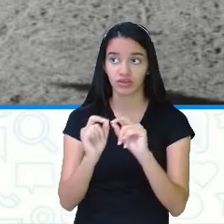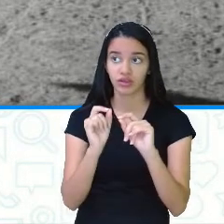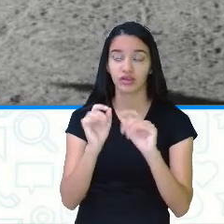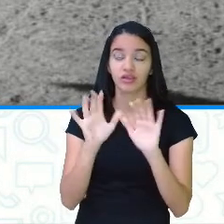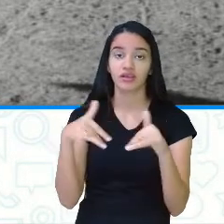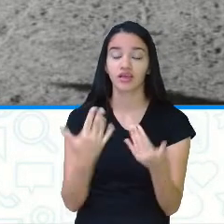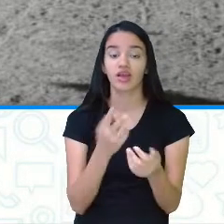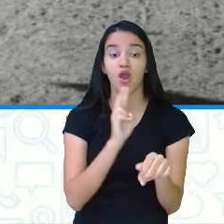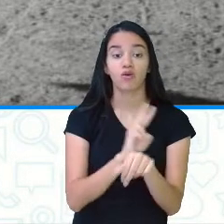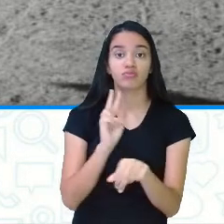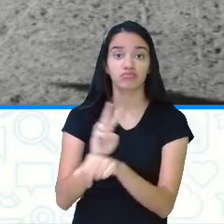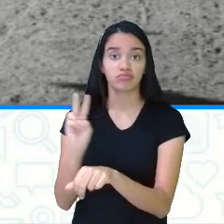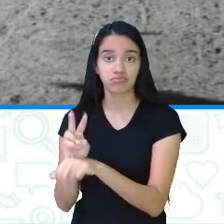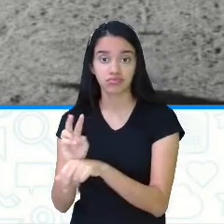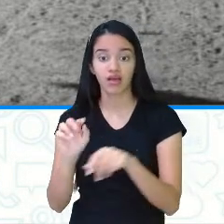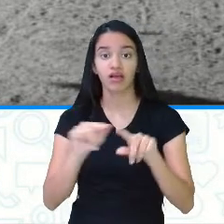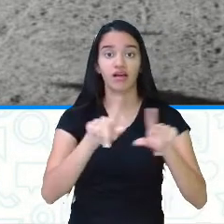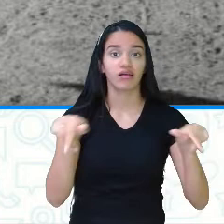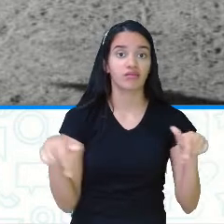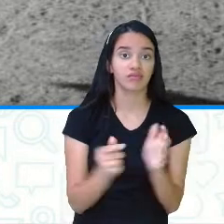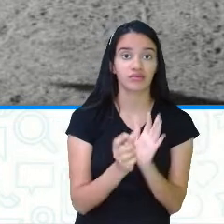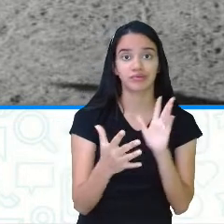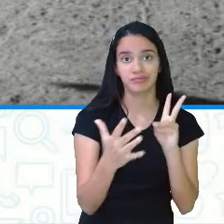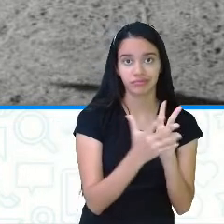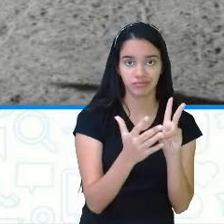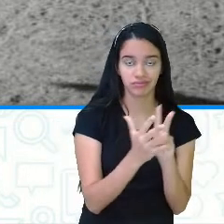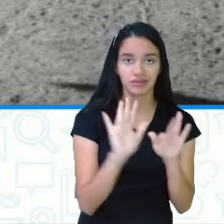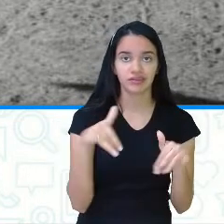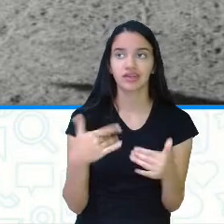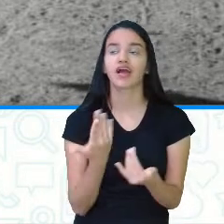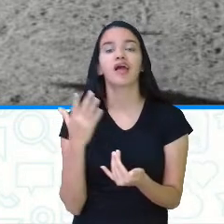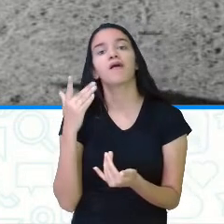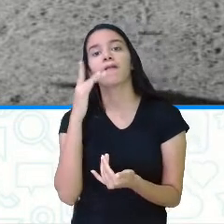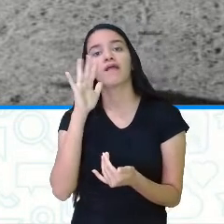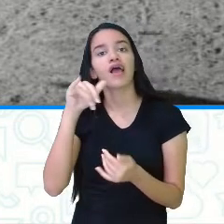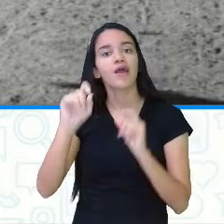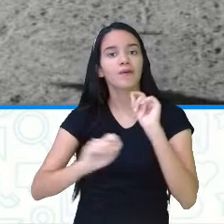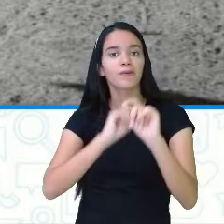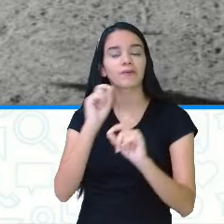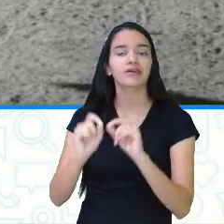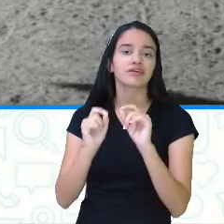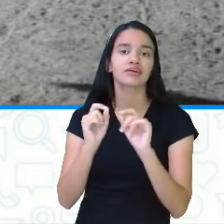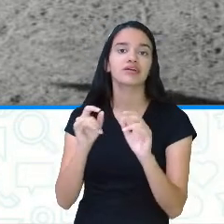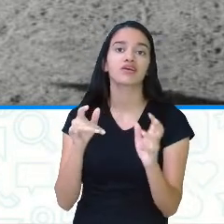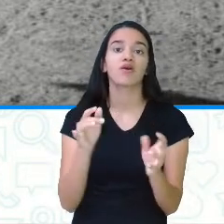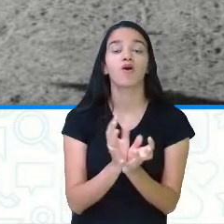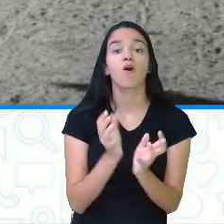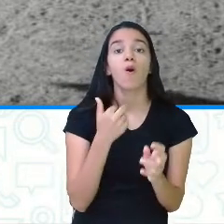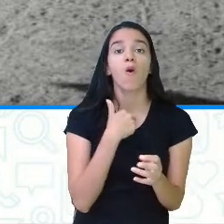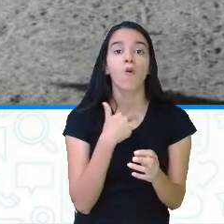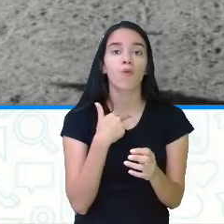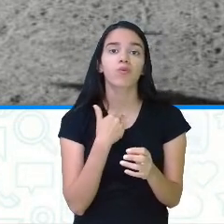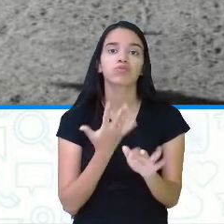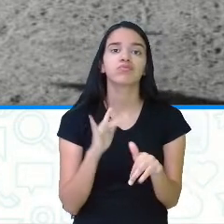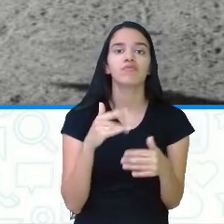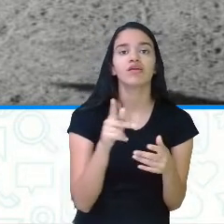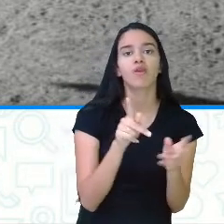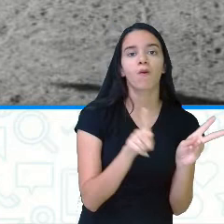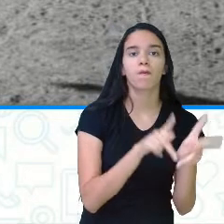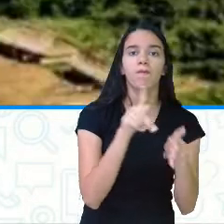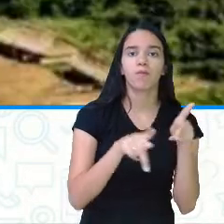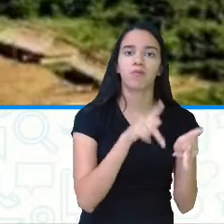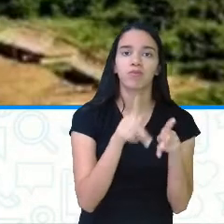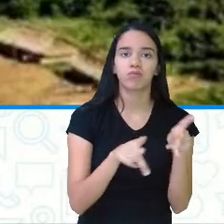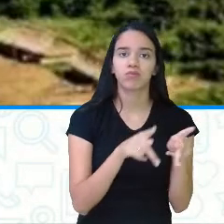são? Segundo a legislação brasileira, são aquelas tradicionalmente ocupadas pelos povos indígenas